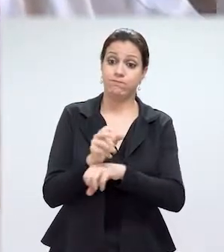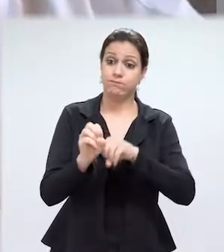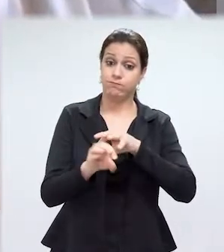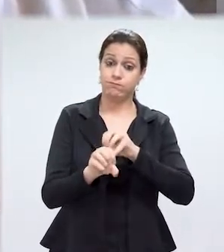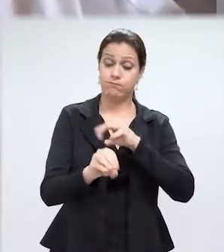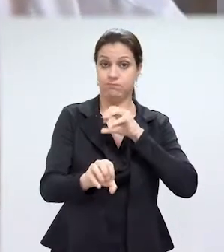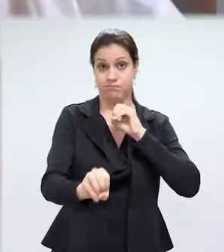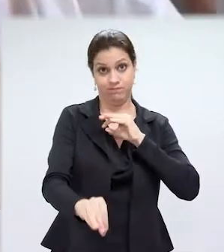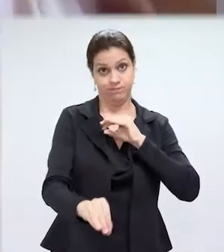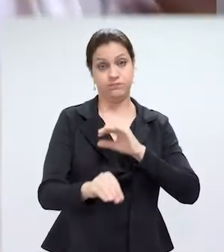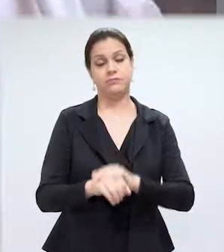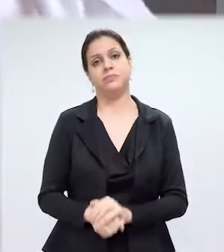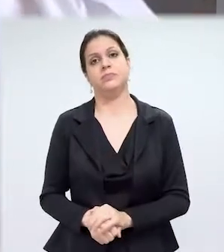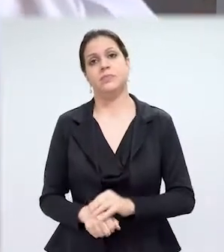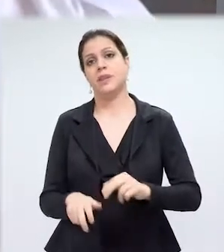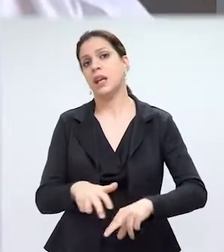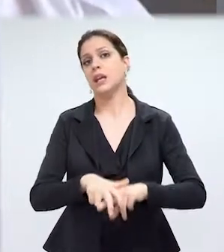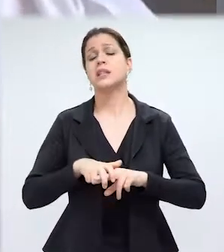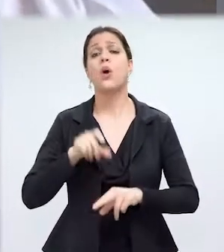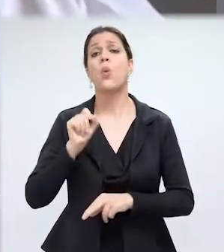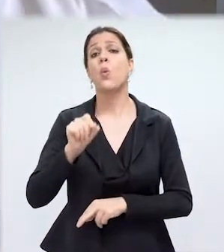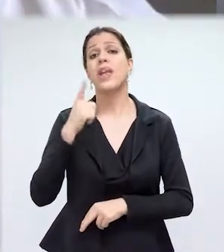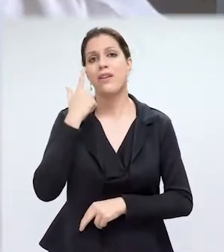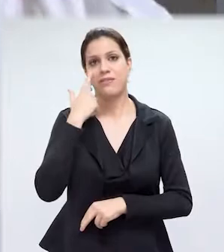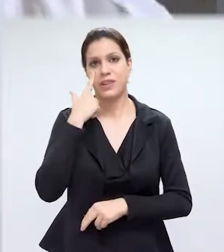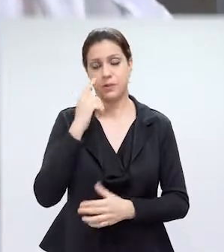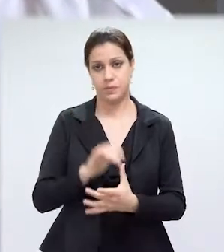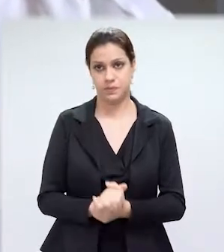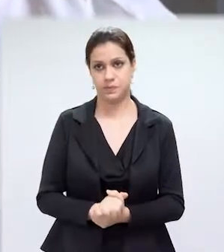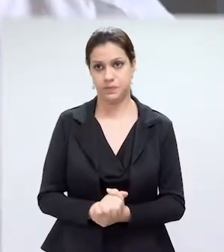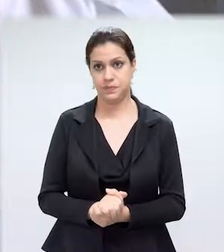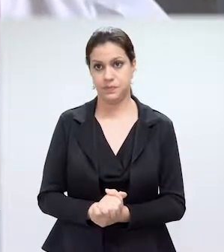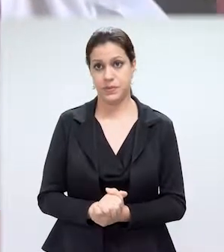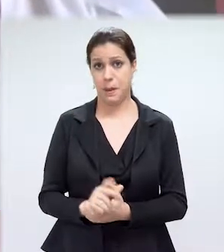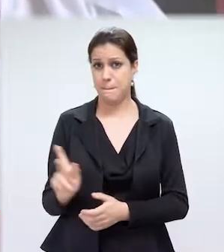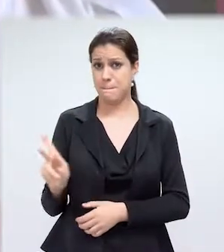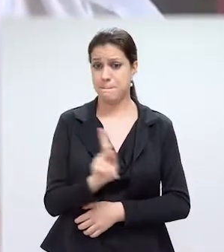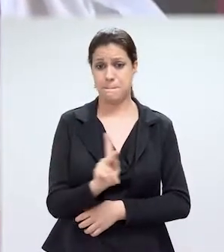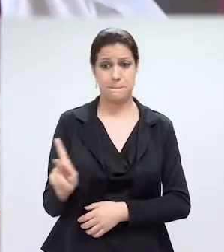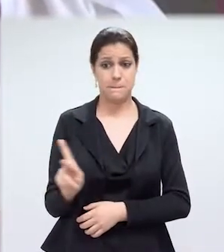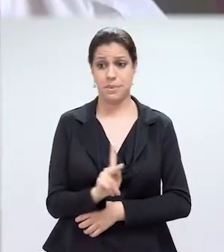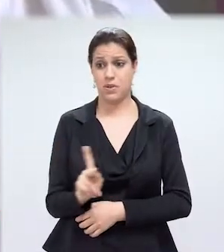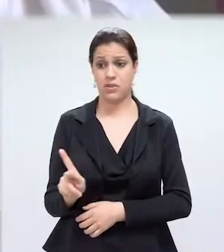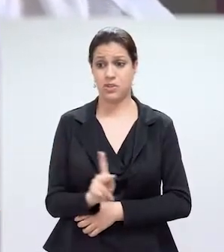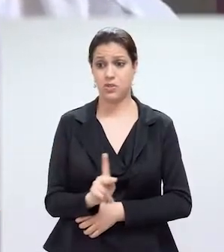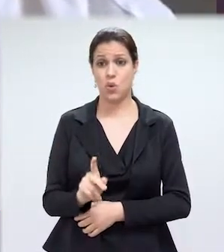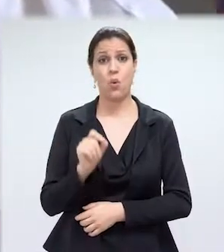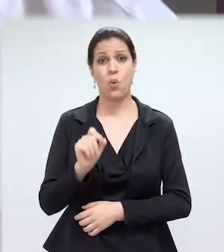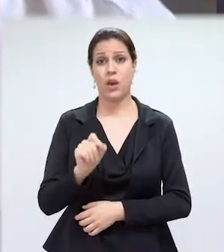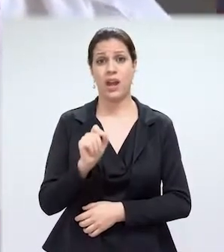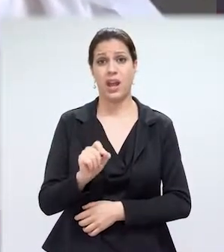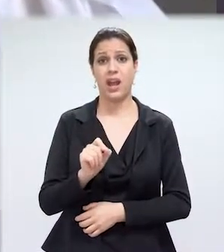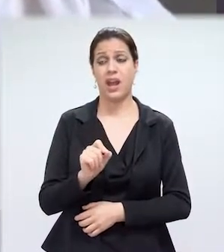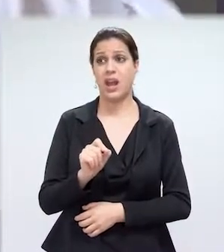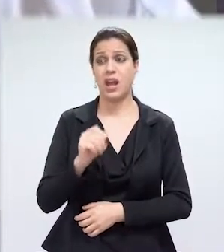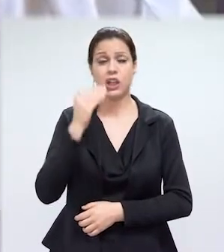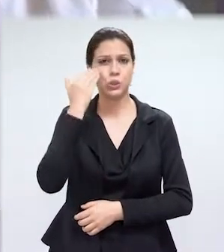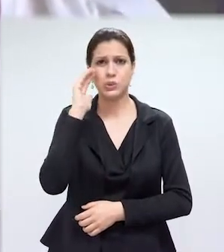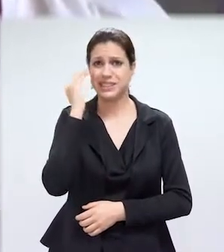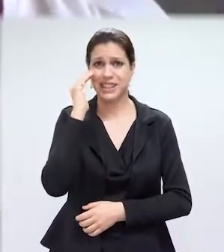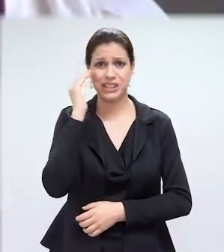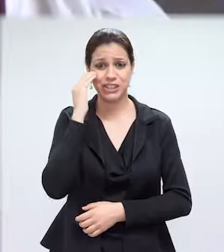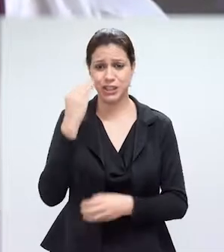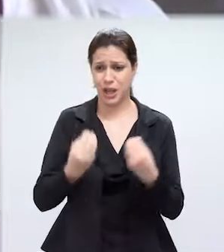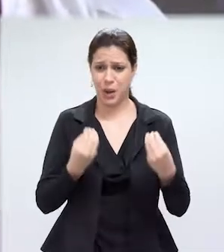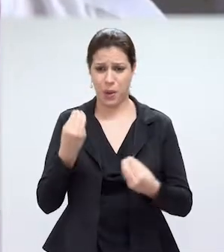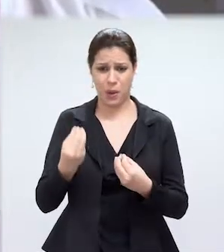esse vínculo à distância. Então, o que a gente viu? Professores que não tinham, a única coisa